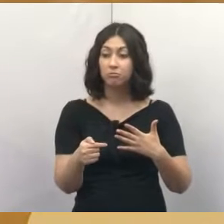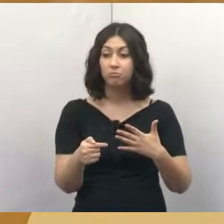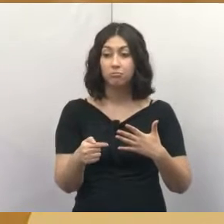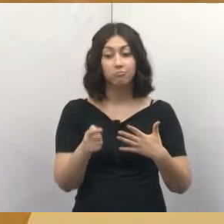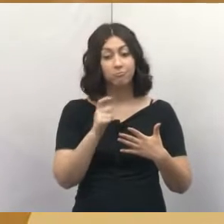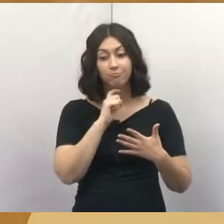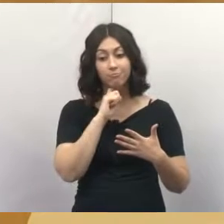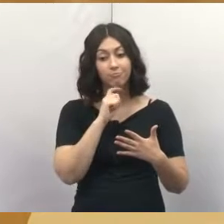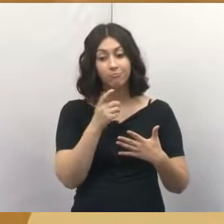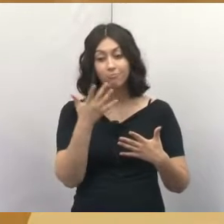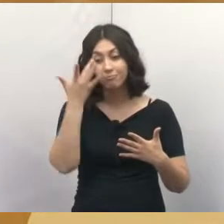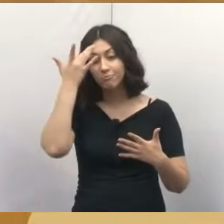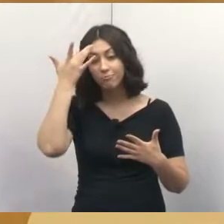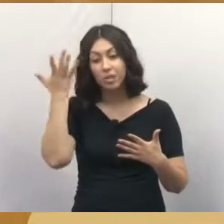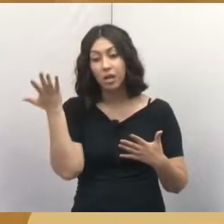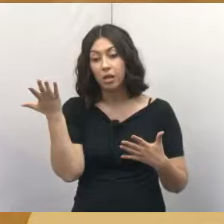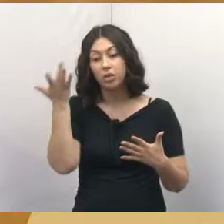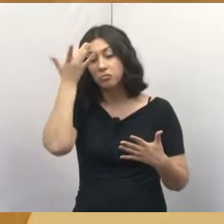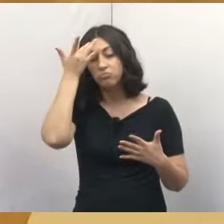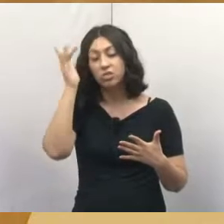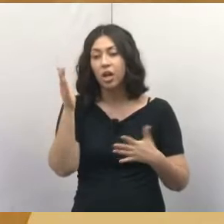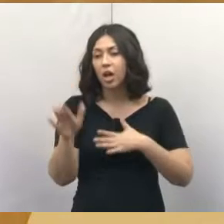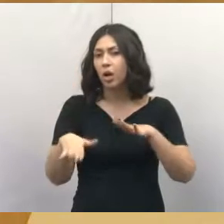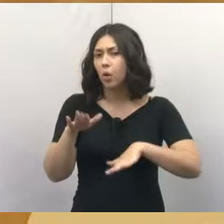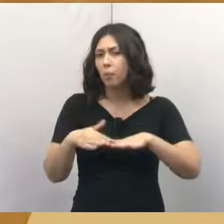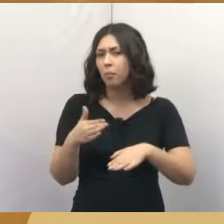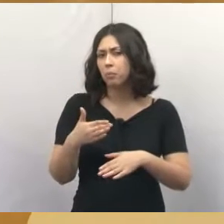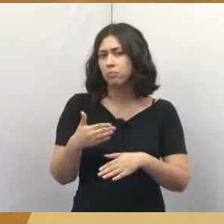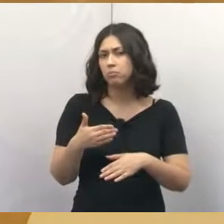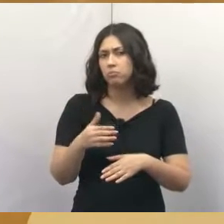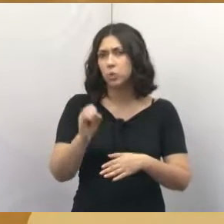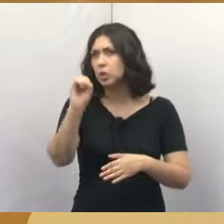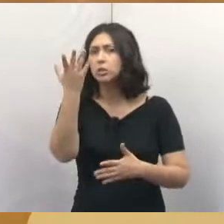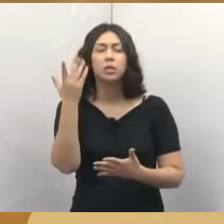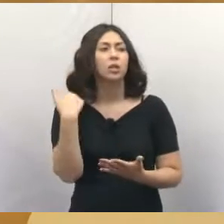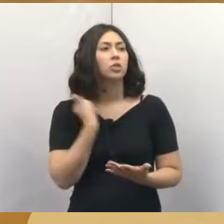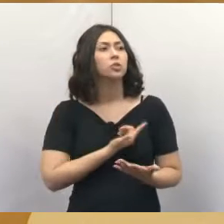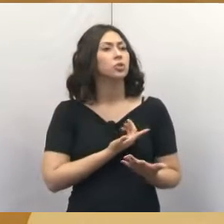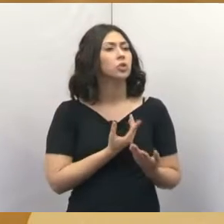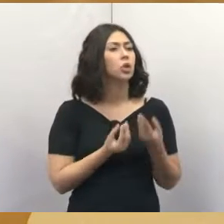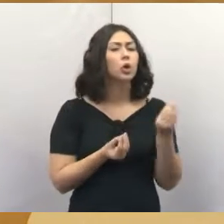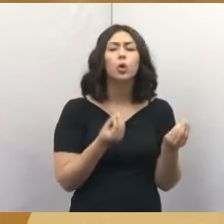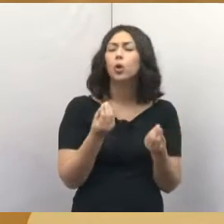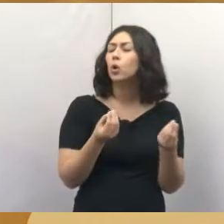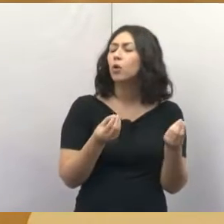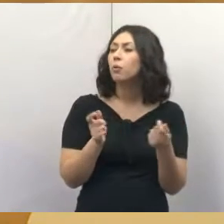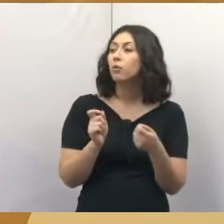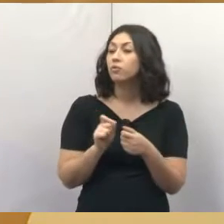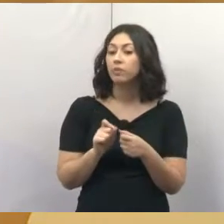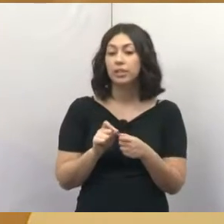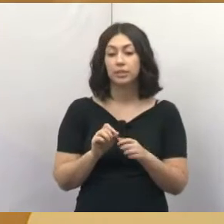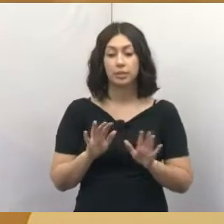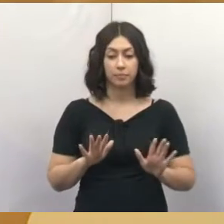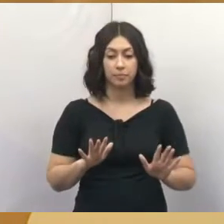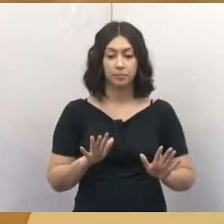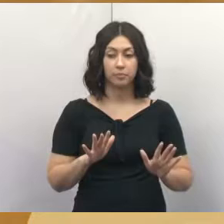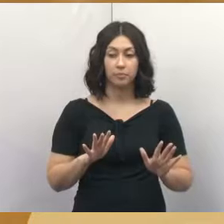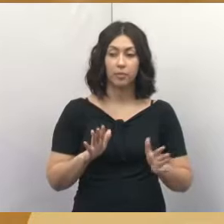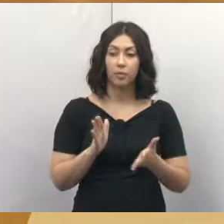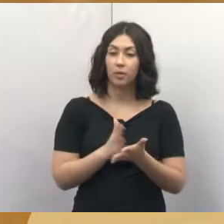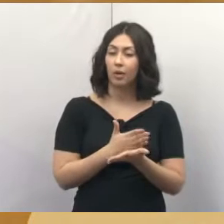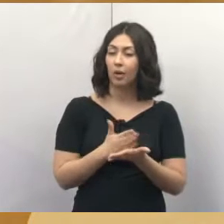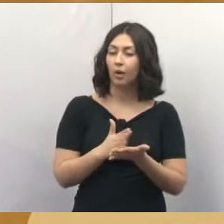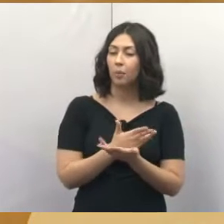ninguém sabia direito, nunca, às vezes algumas coisas que aconteciam, a gente não sabia direito o como proceder, o que fazer, e algumas coisas